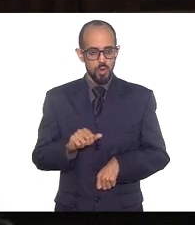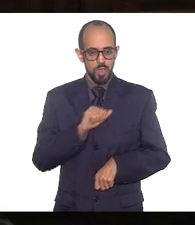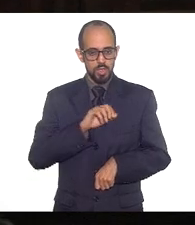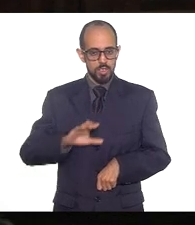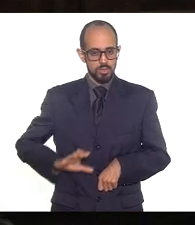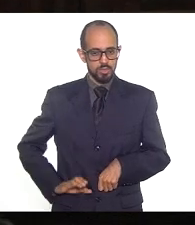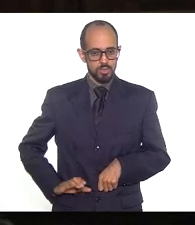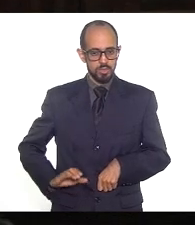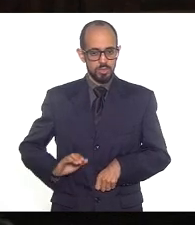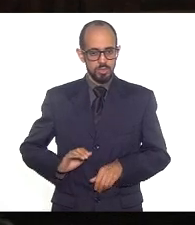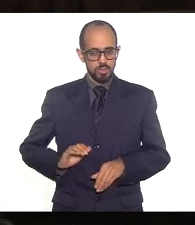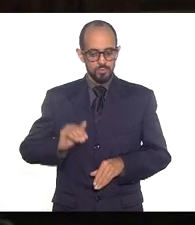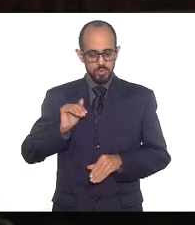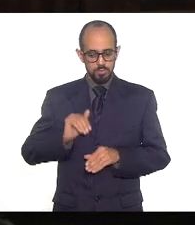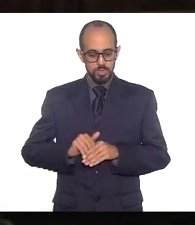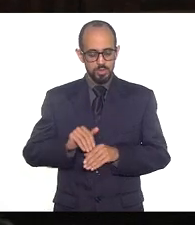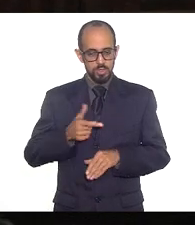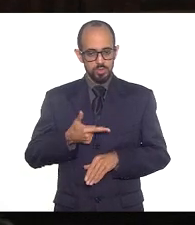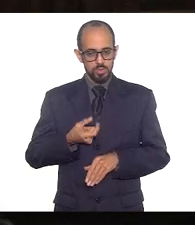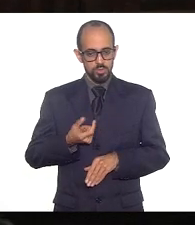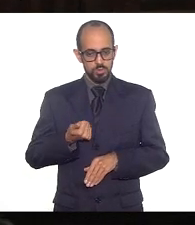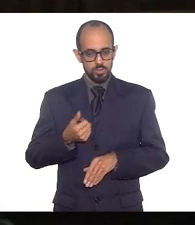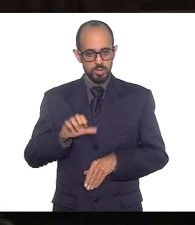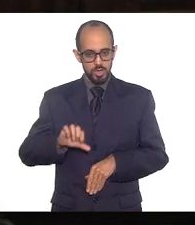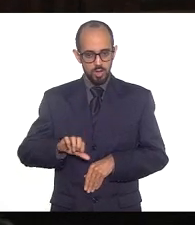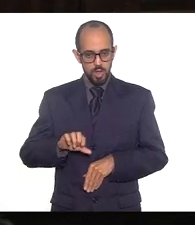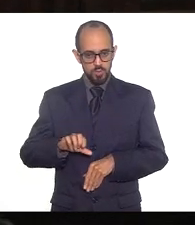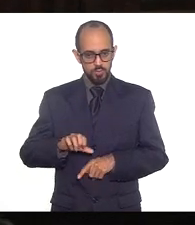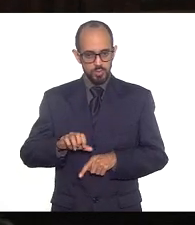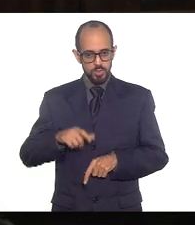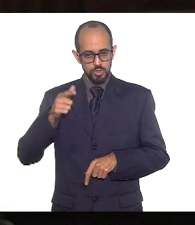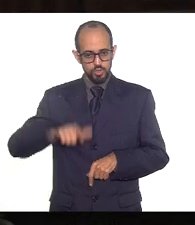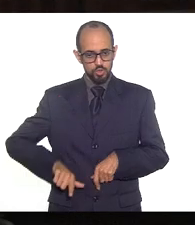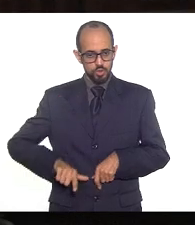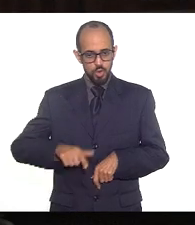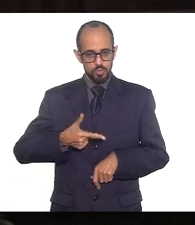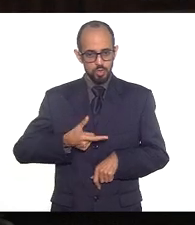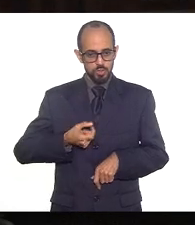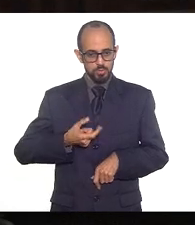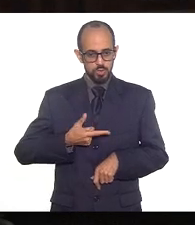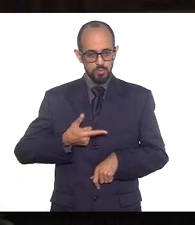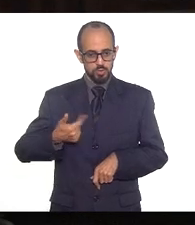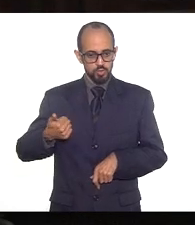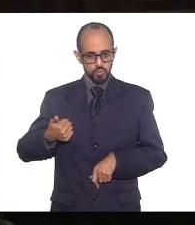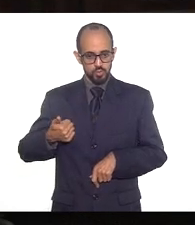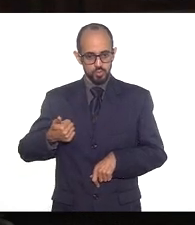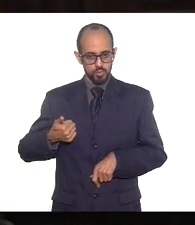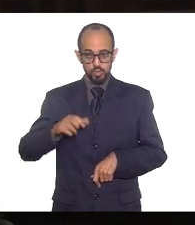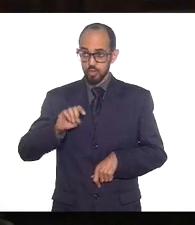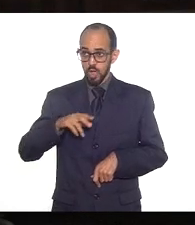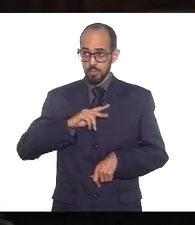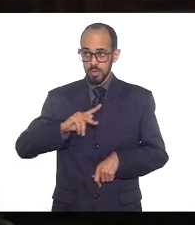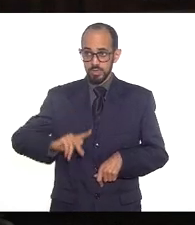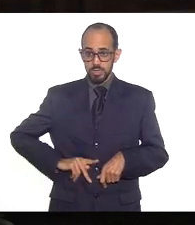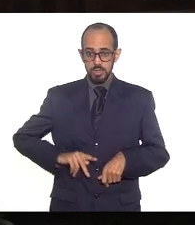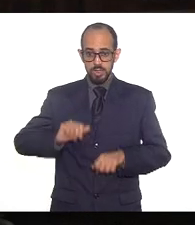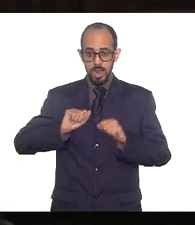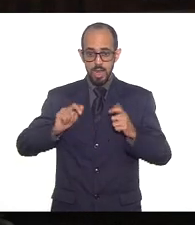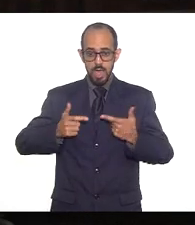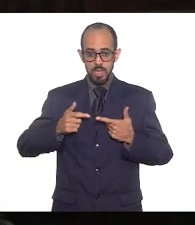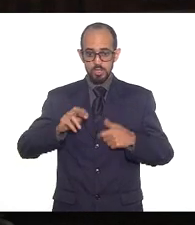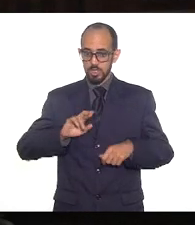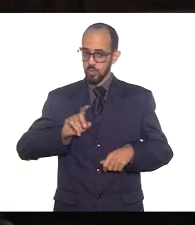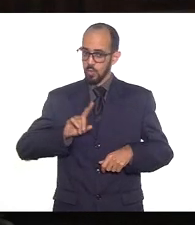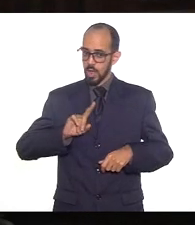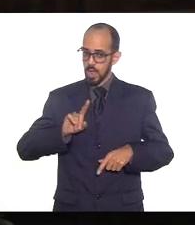em 19 se reelegeu e 21 e não só presidente da alerj mas a meu ver eu disse para ele fica sentiment se